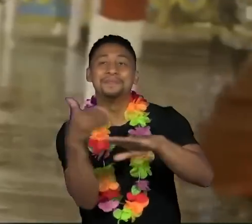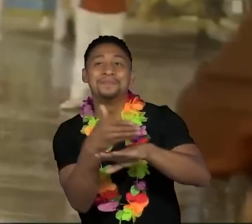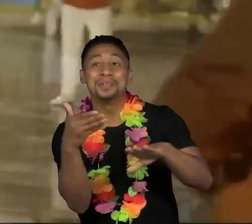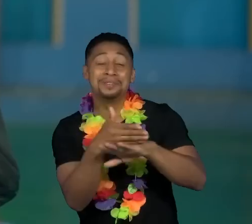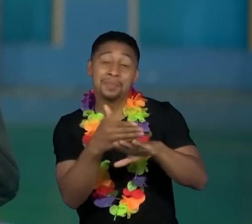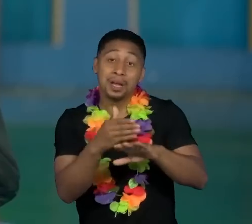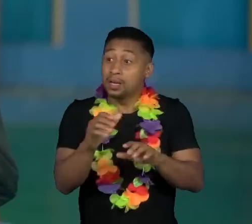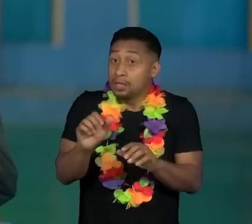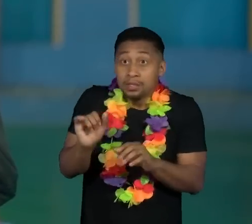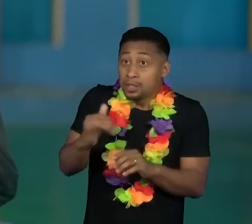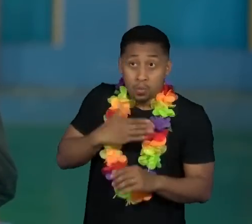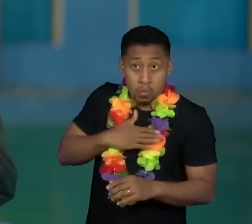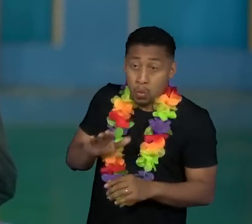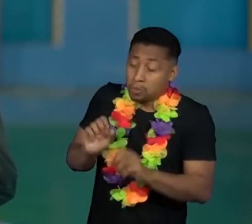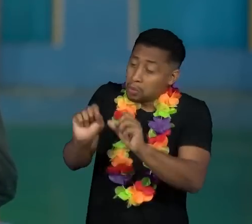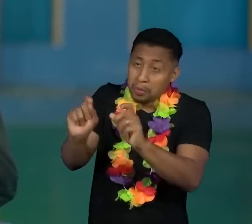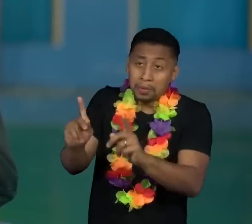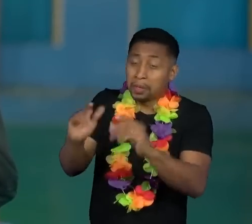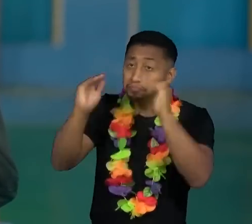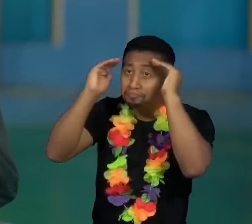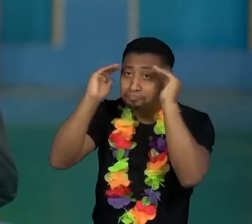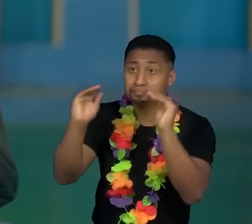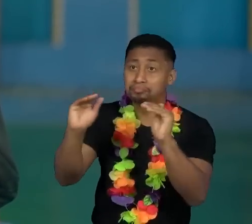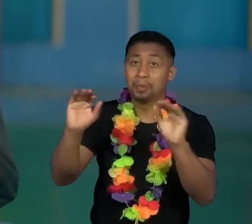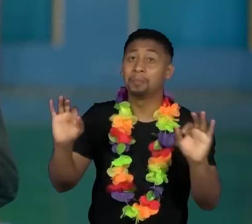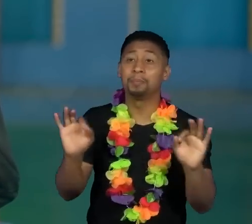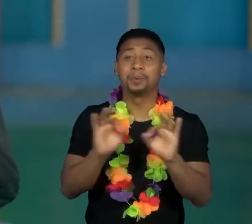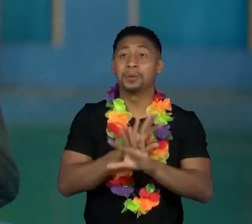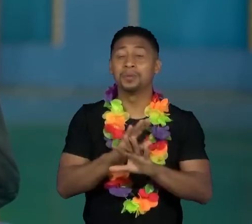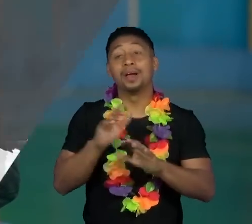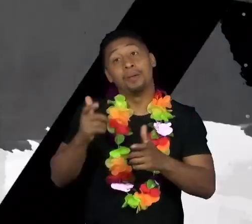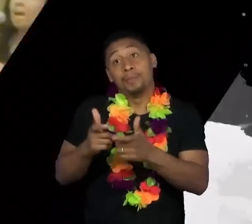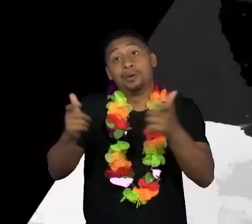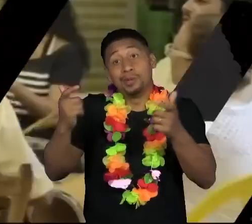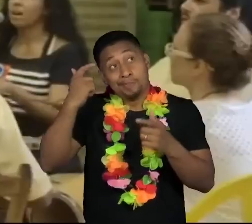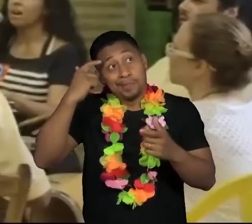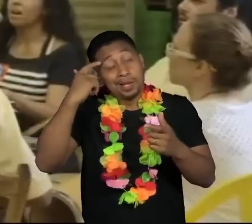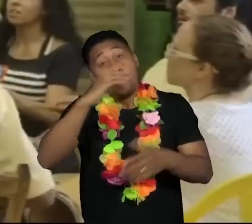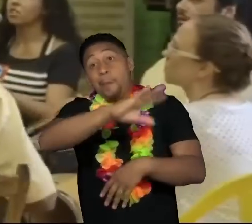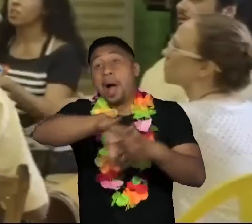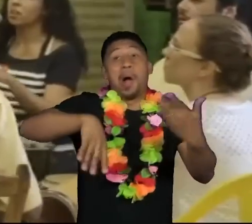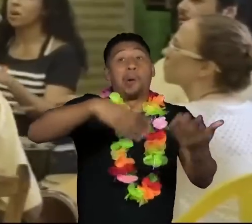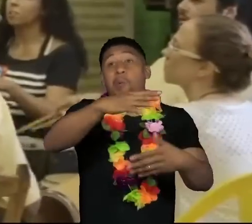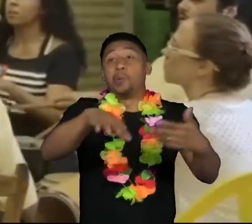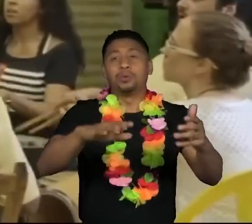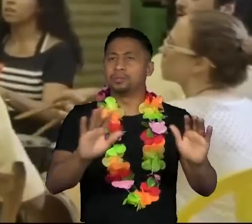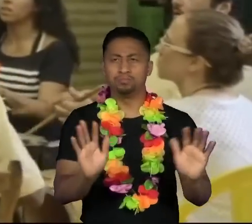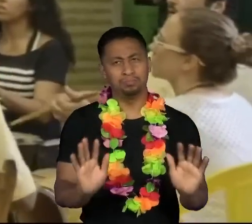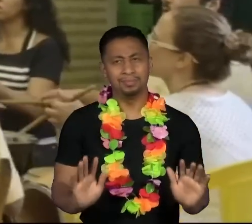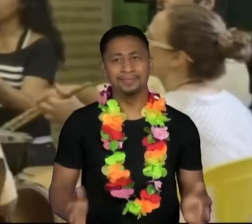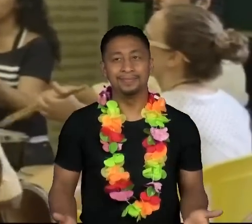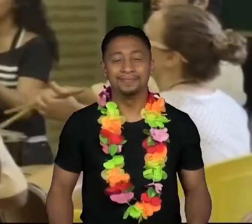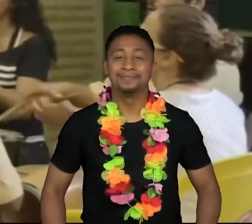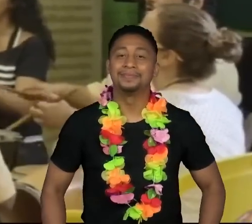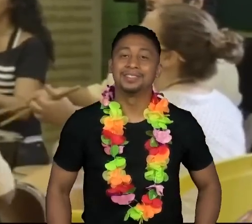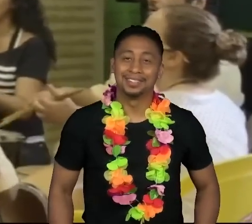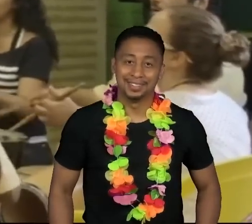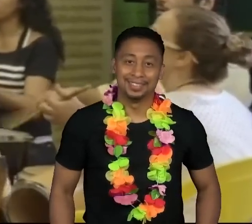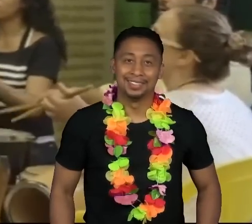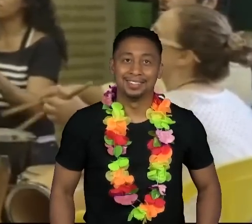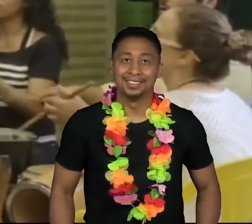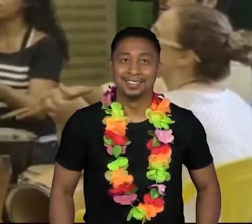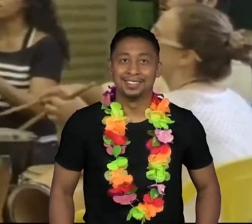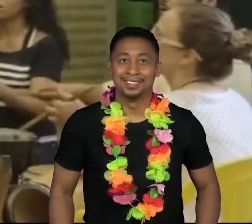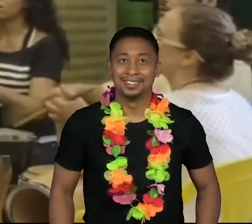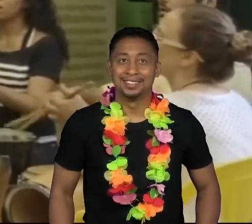gosta. Acho que é anarquia, acho que é bagunça. A grande campeã de